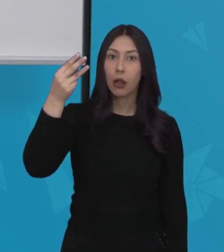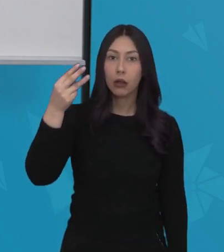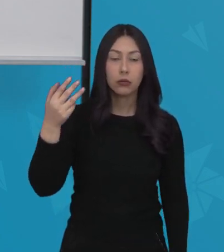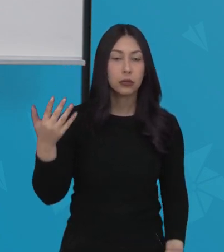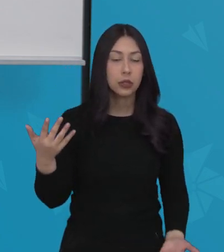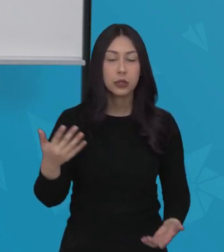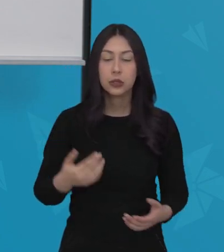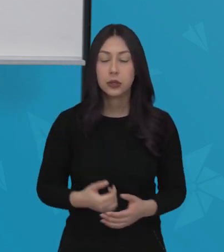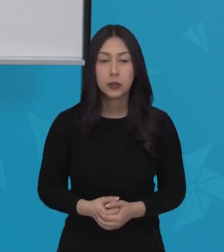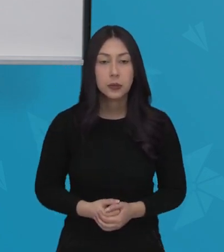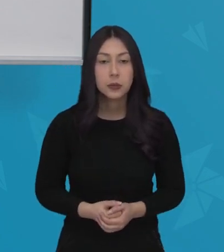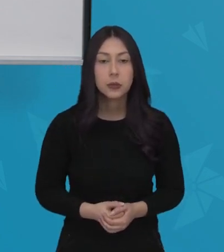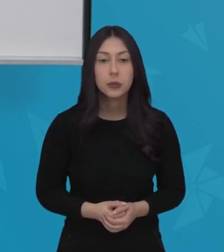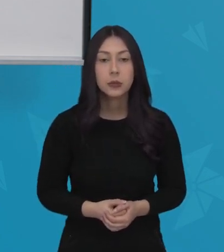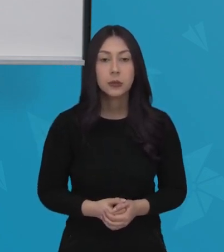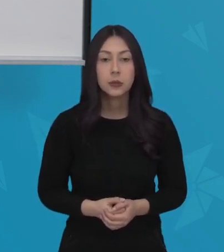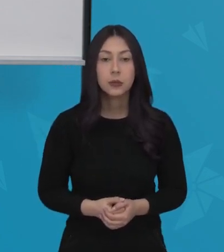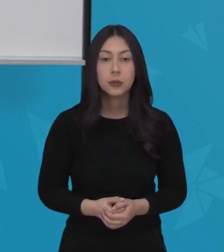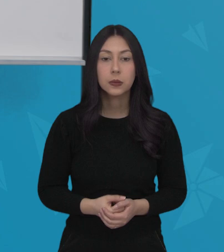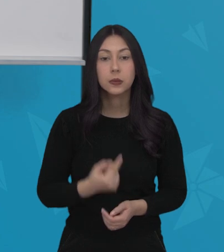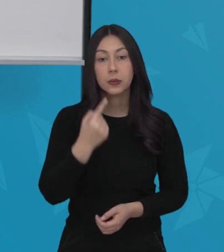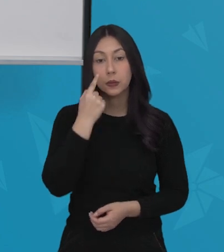vai ser dado como